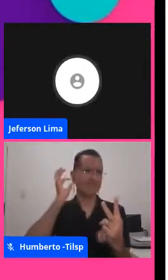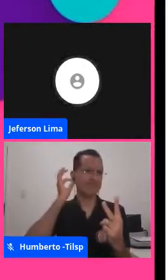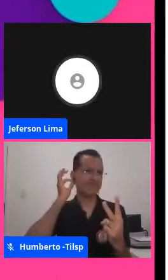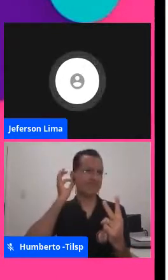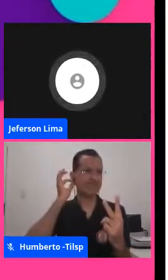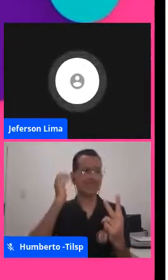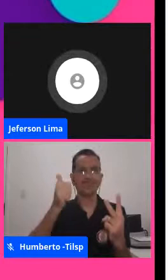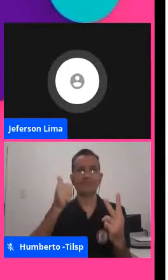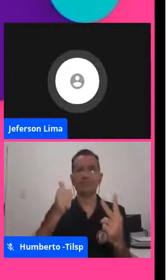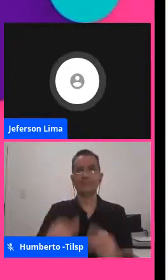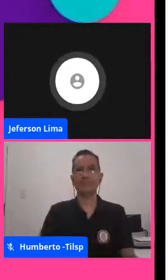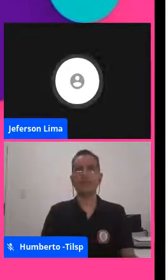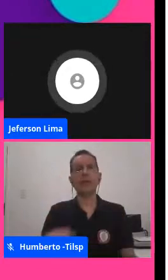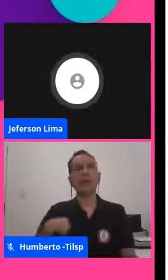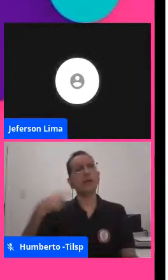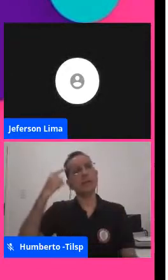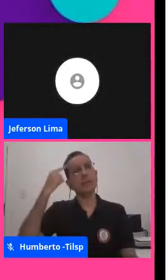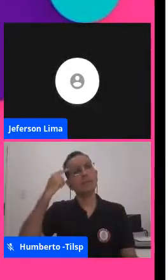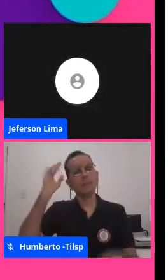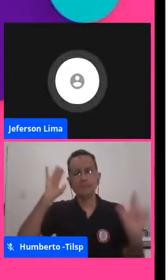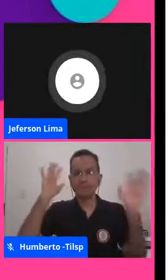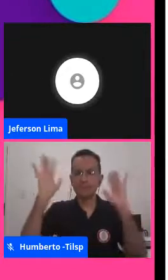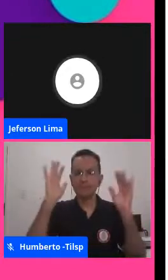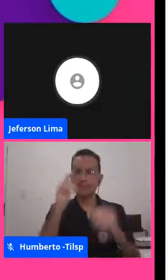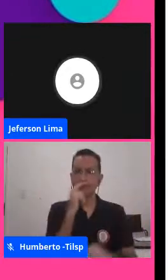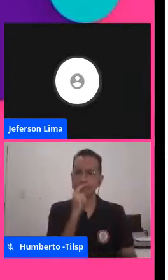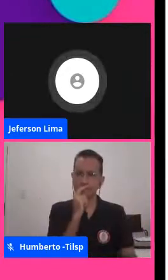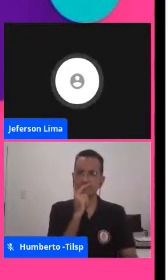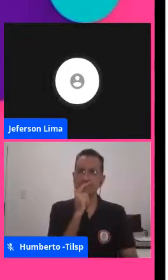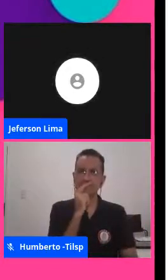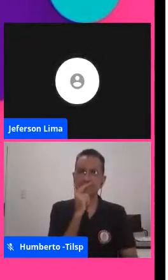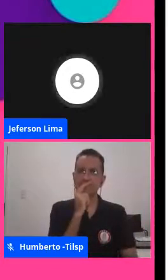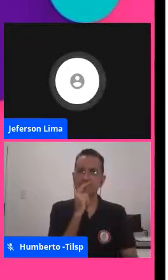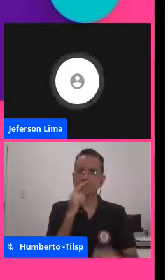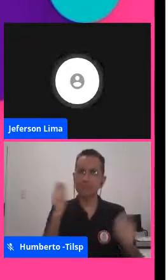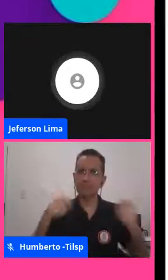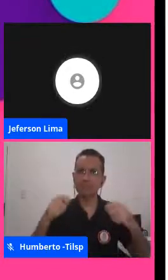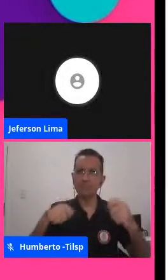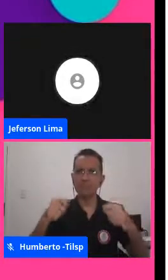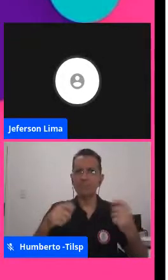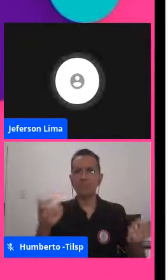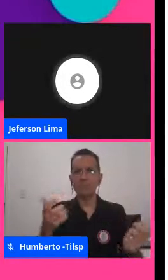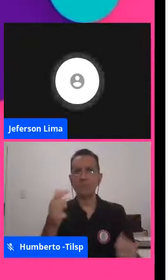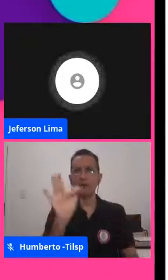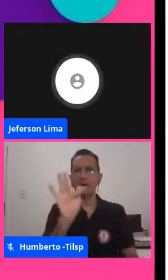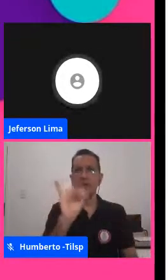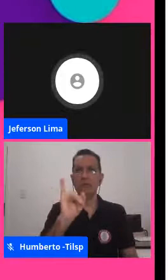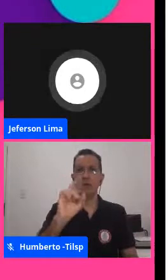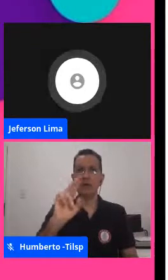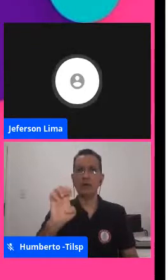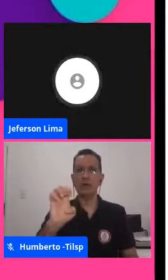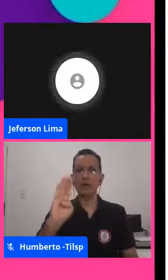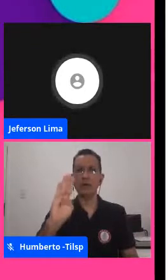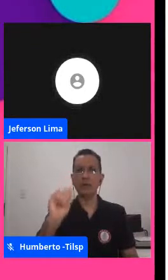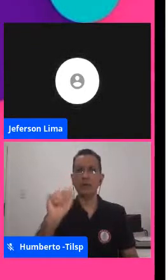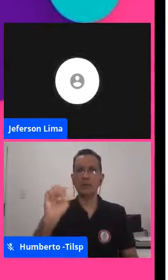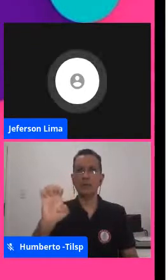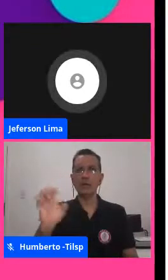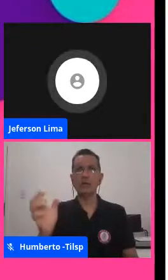nisso que eu comecei a analisar e falar, será que a gente não pode utilizar o Firebase para fazer coisas